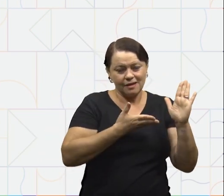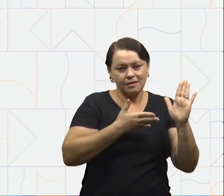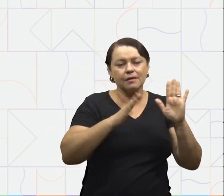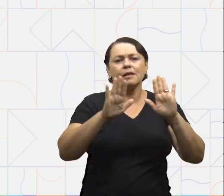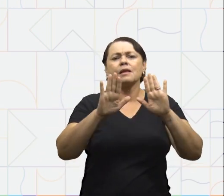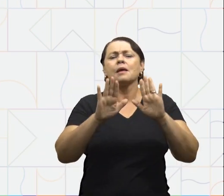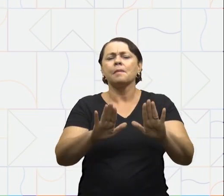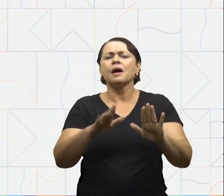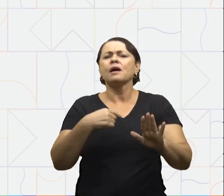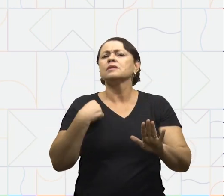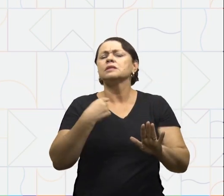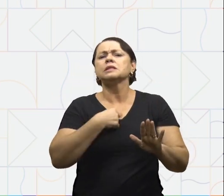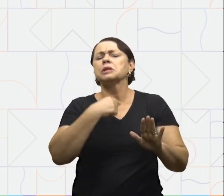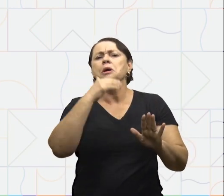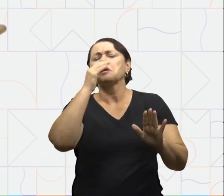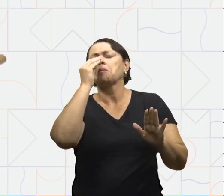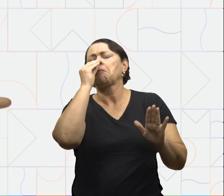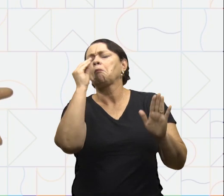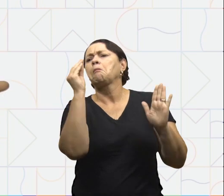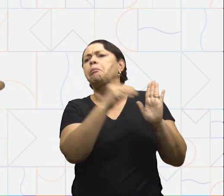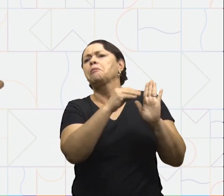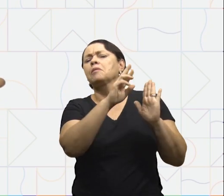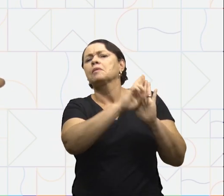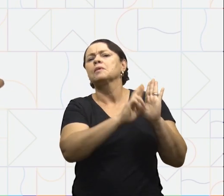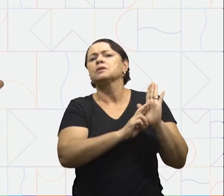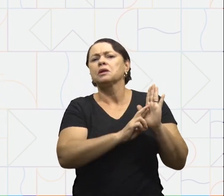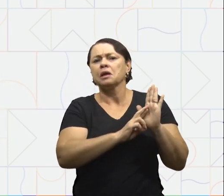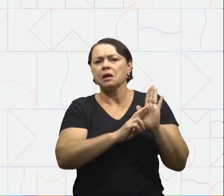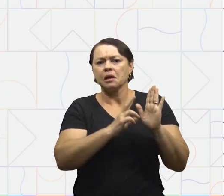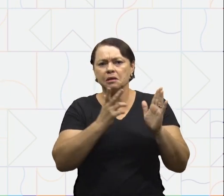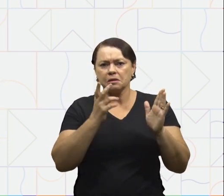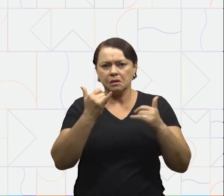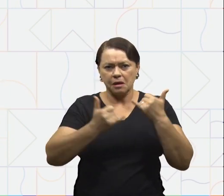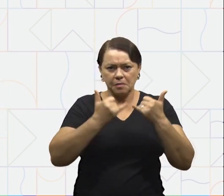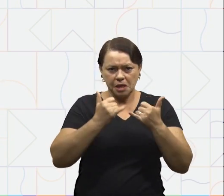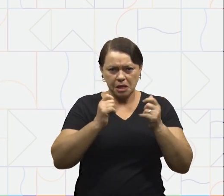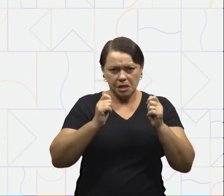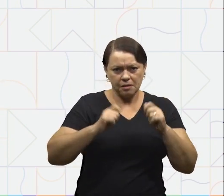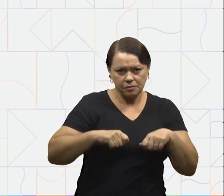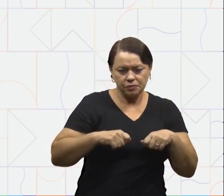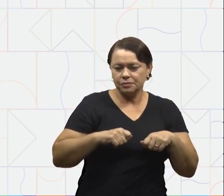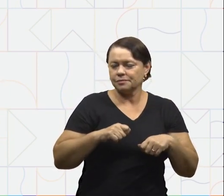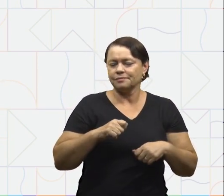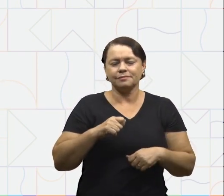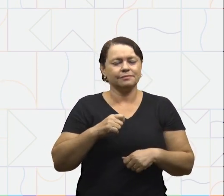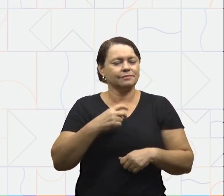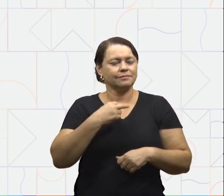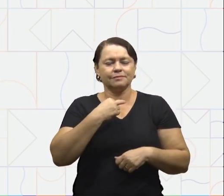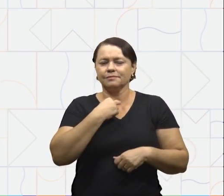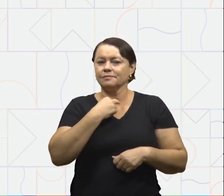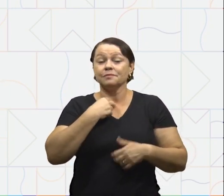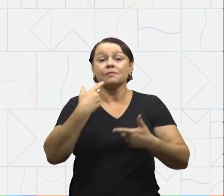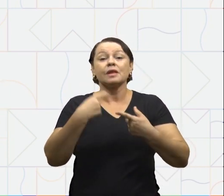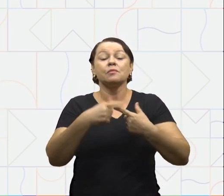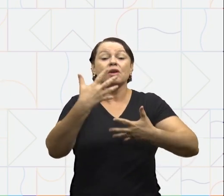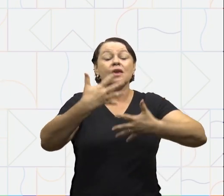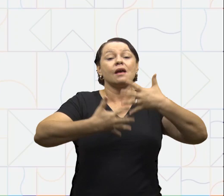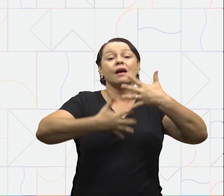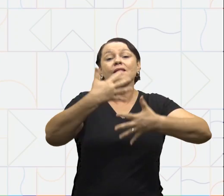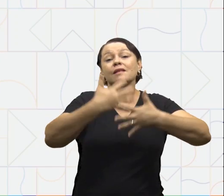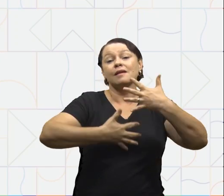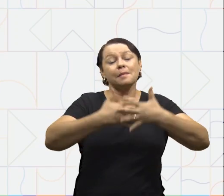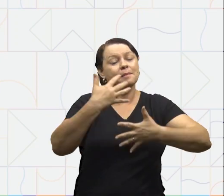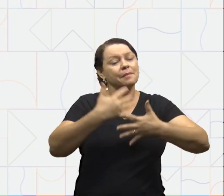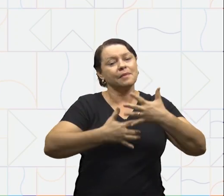a gente não seguir as regras, a brincadeira vai dar certo? Não, de forma alguma. Perde a graça e acaba atrapalhando